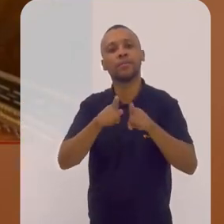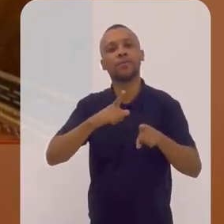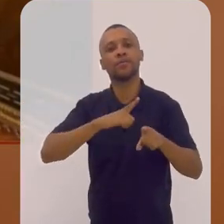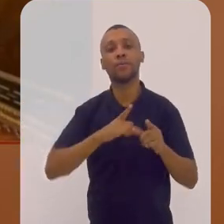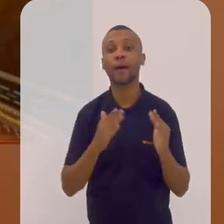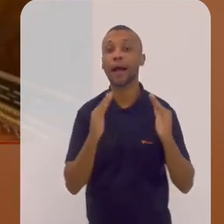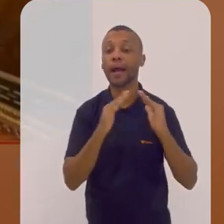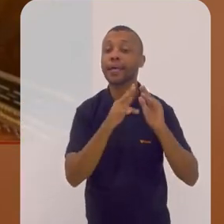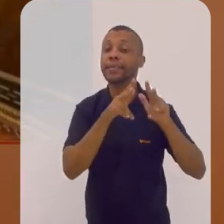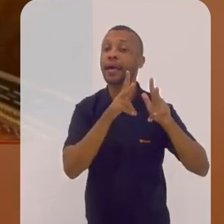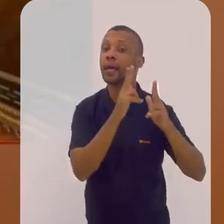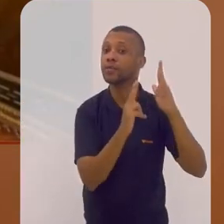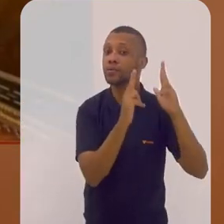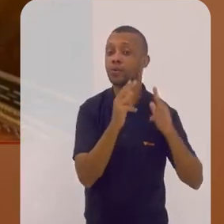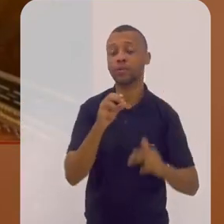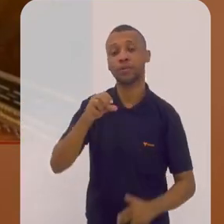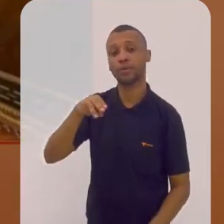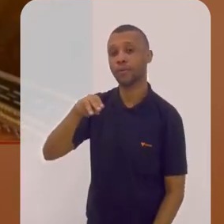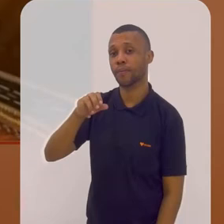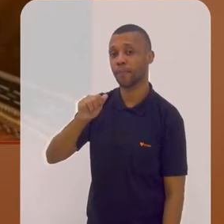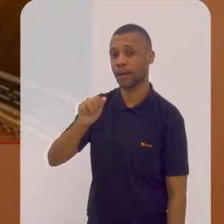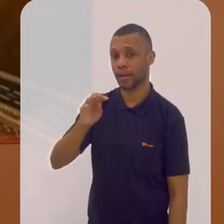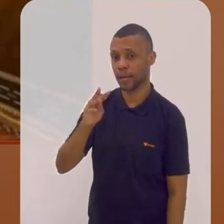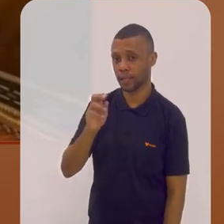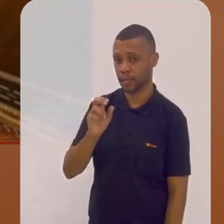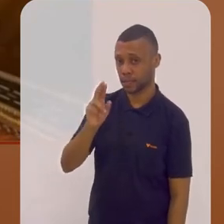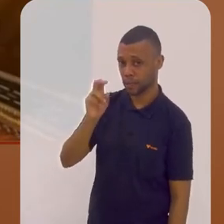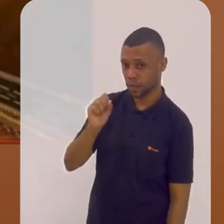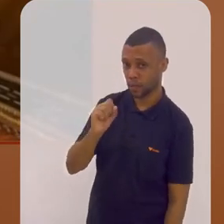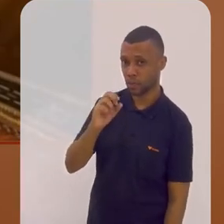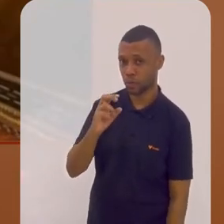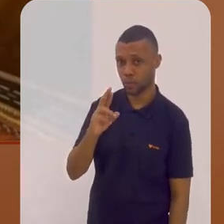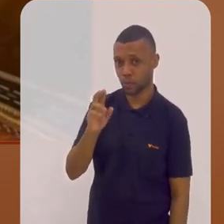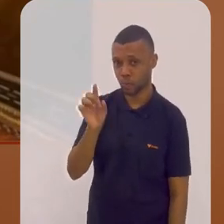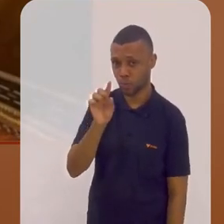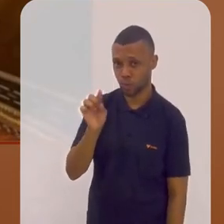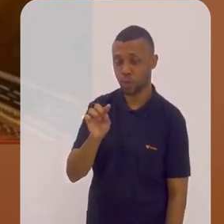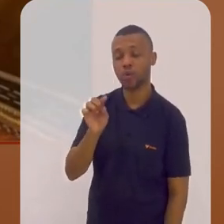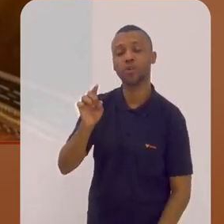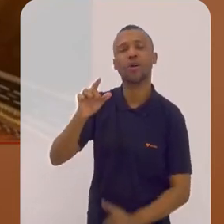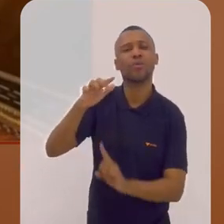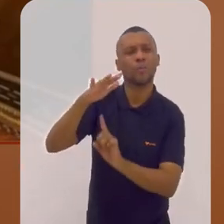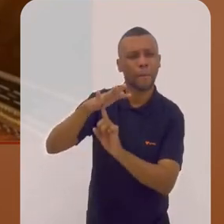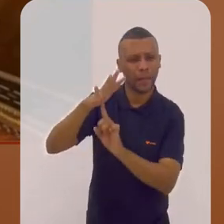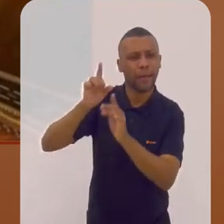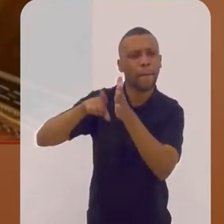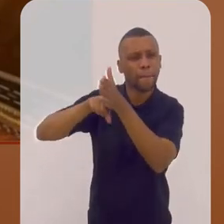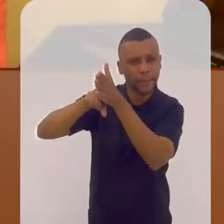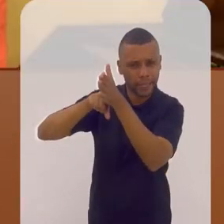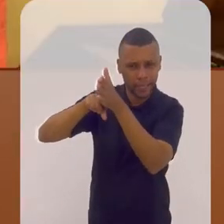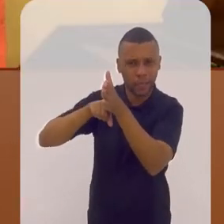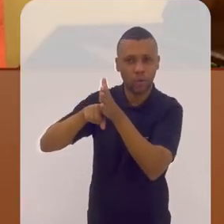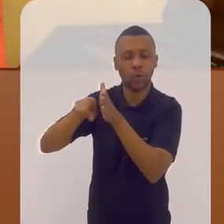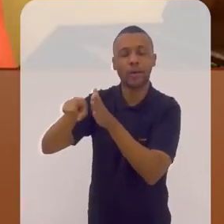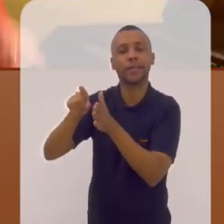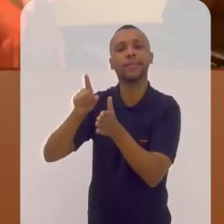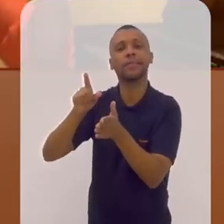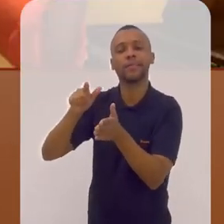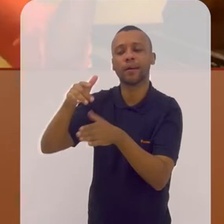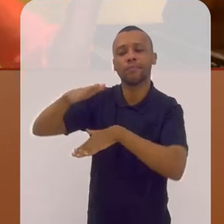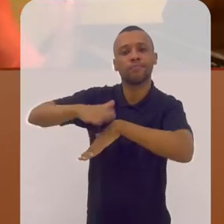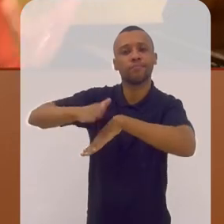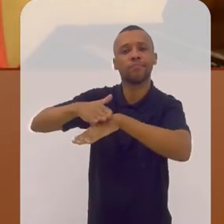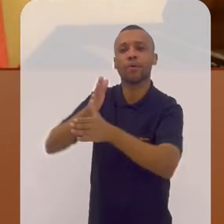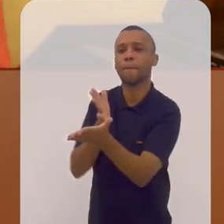casa editora, não é? O Matheus Proust, que é o pesquisador do Paraná, de quem eu falei, eles